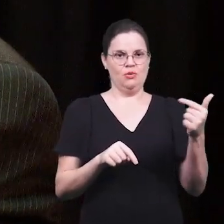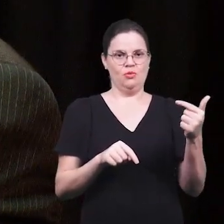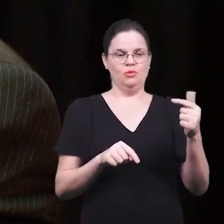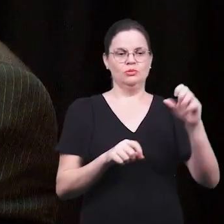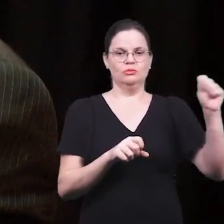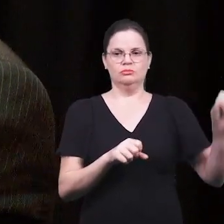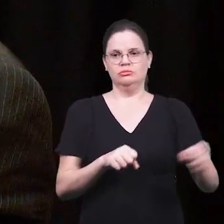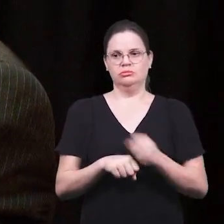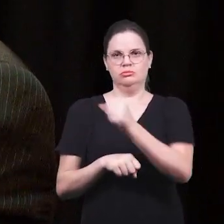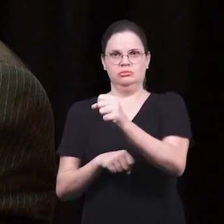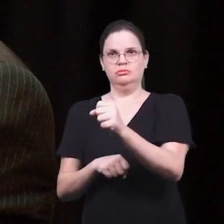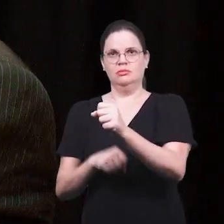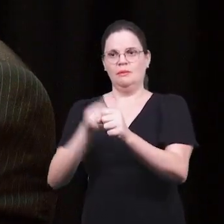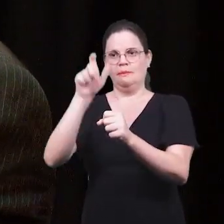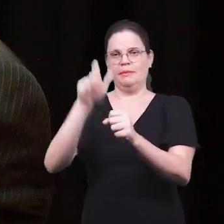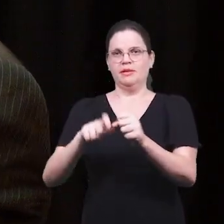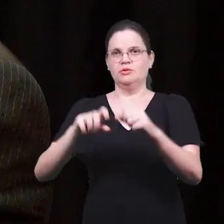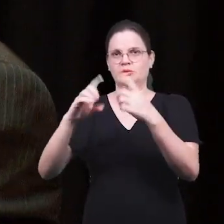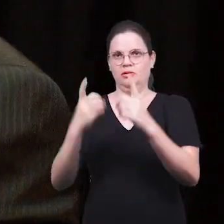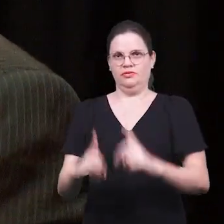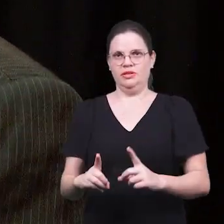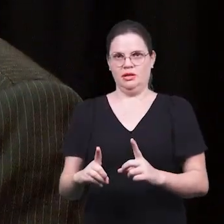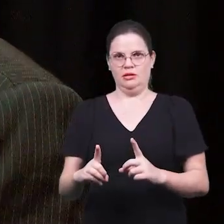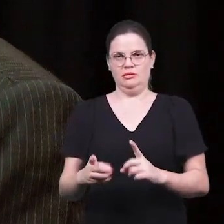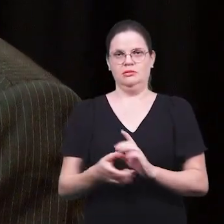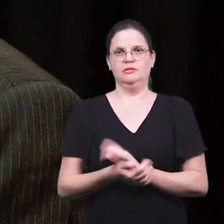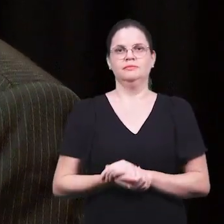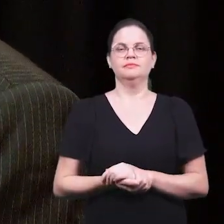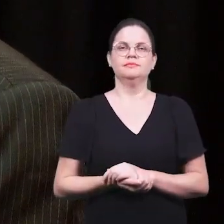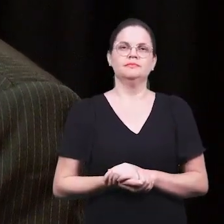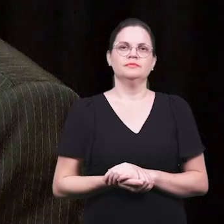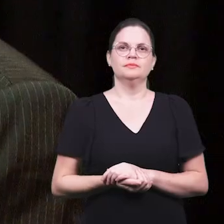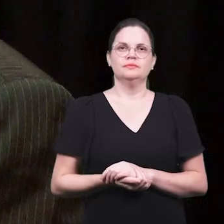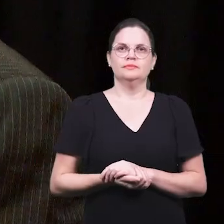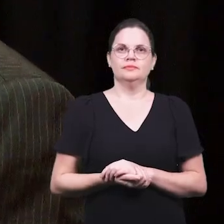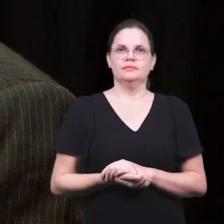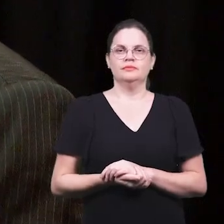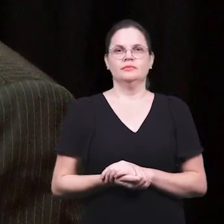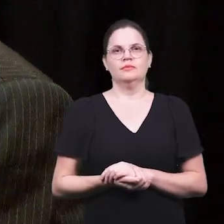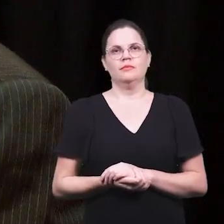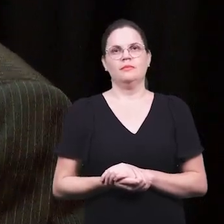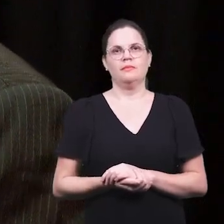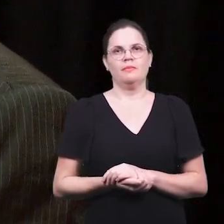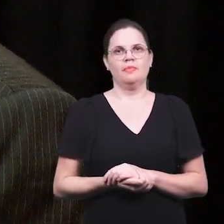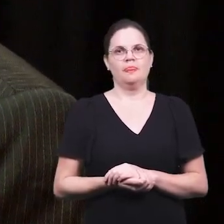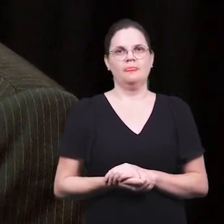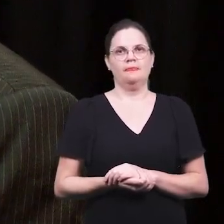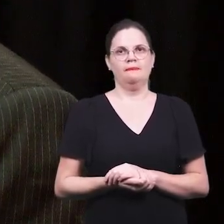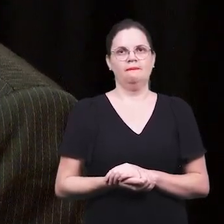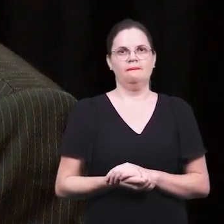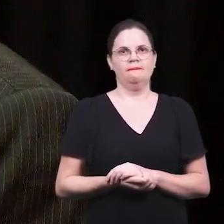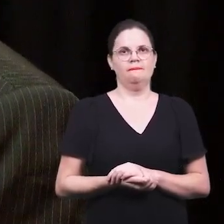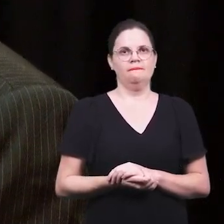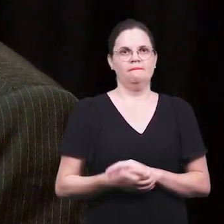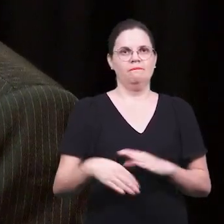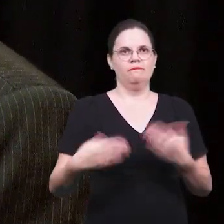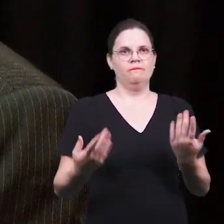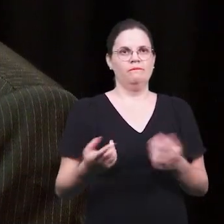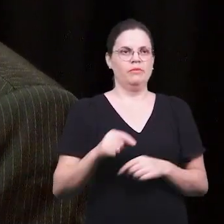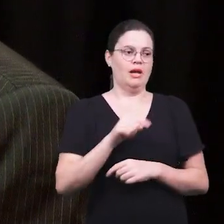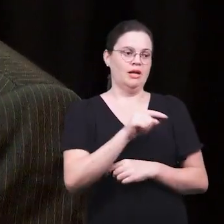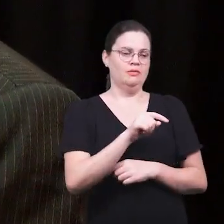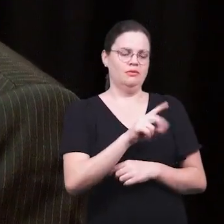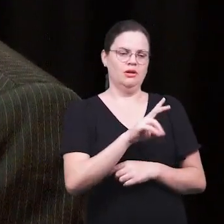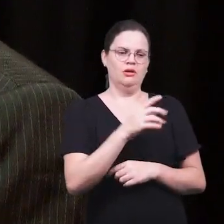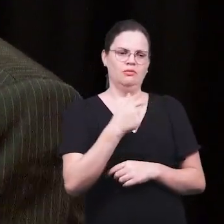assumisse a posição ali que era do primeiro. Aquilo ali iria tirar mais uma vaga da ampla concorrência.